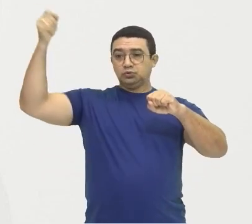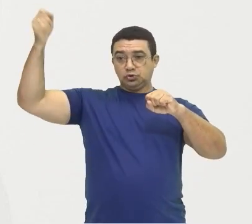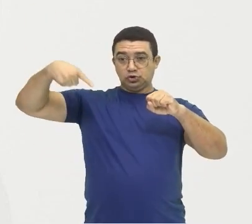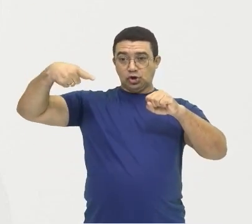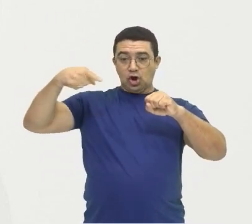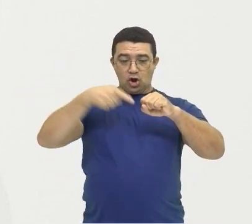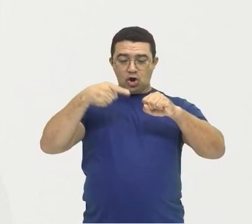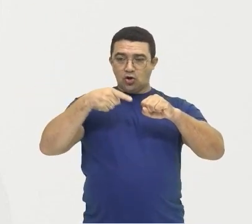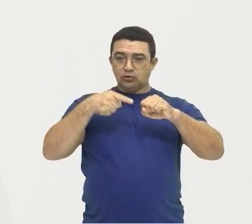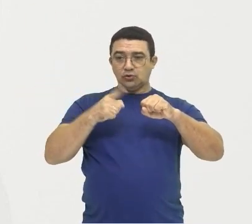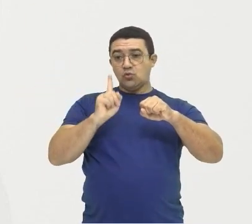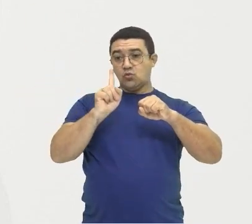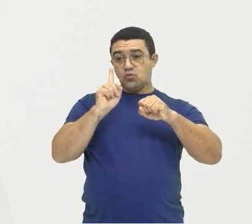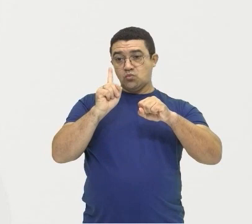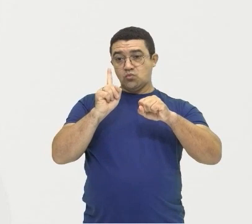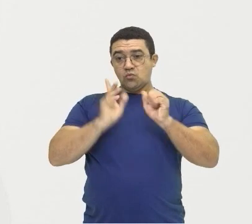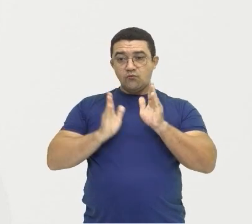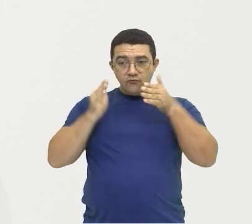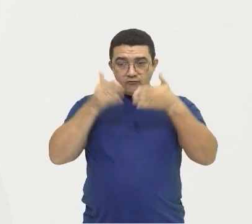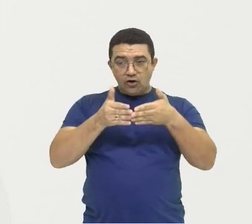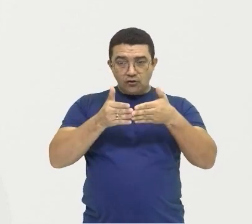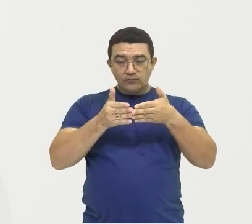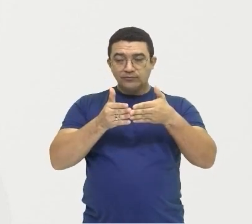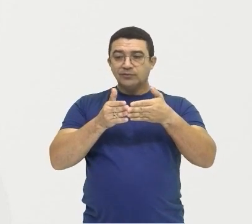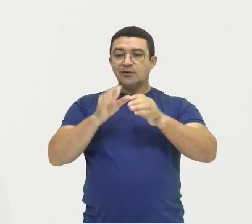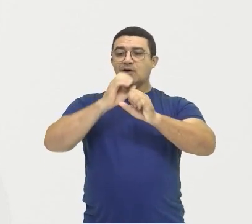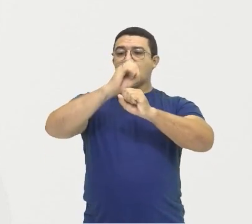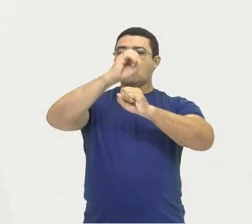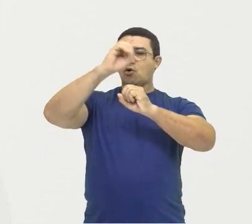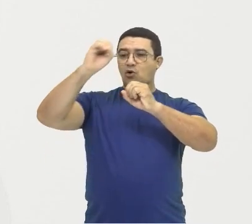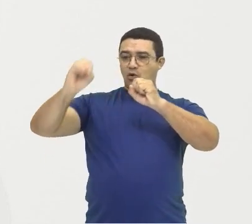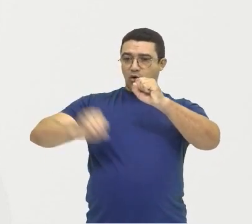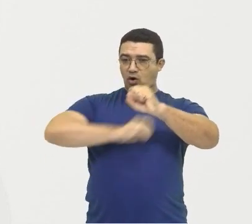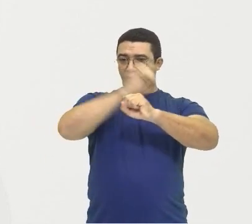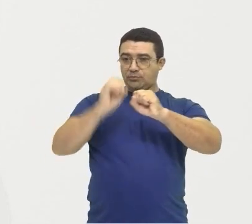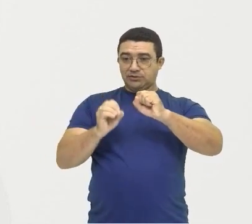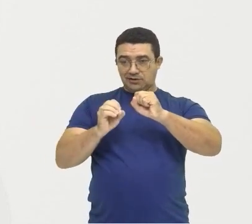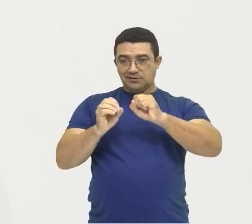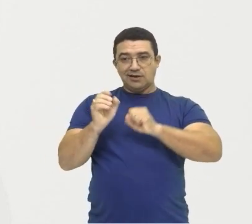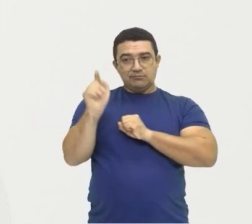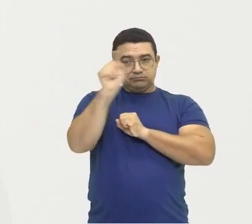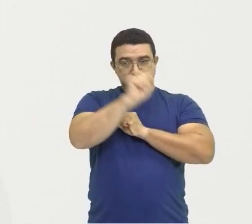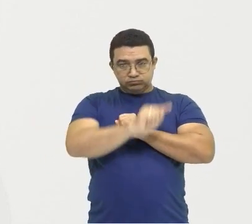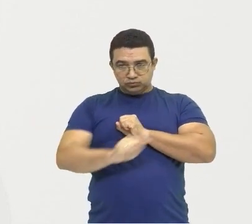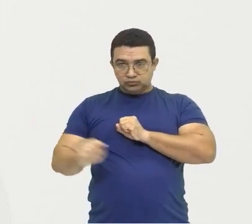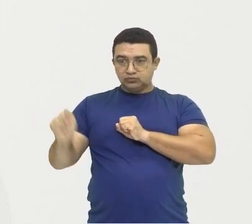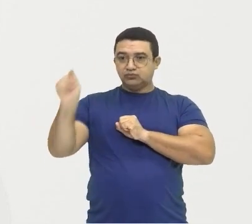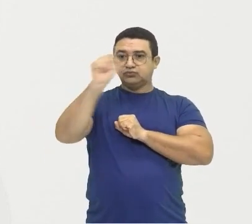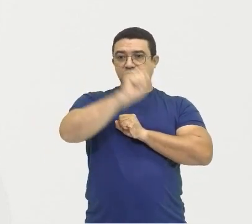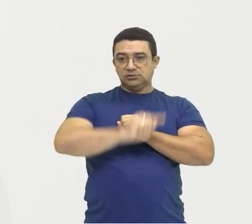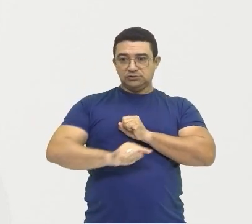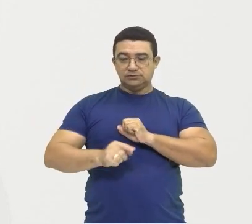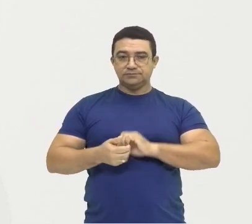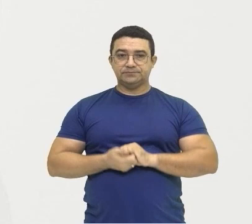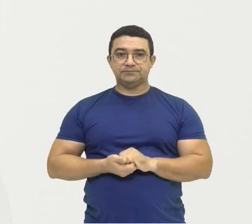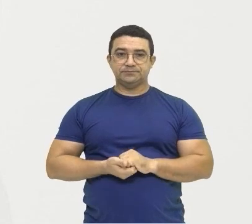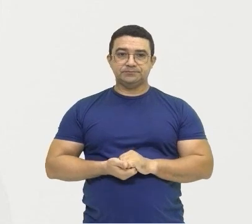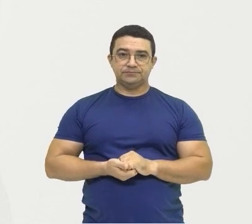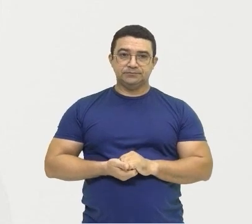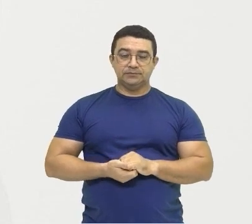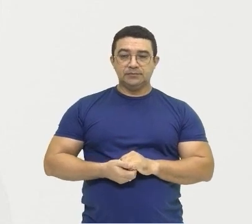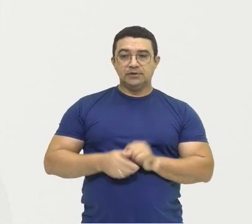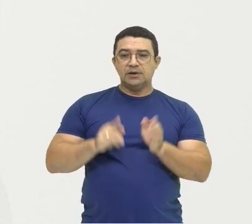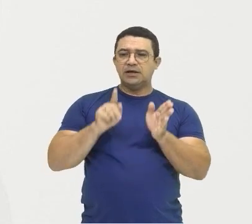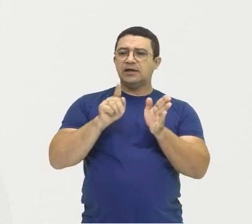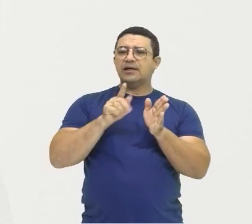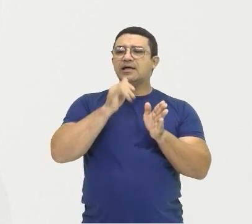focos e a órbita é elíptica. Agora vamos para o exemplo número 2, ainda com relação à